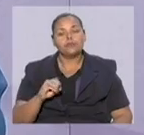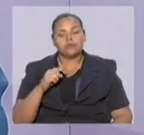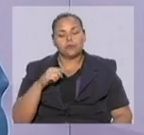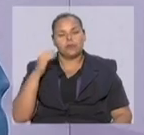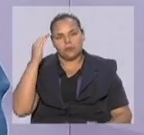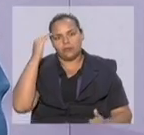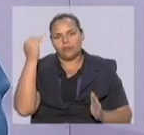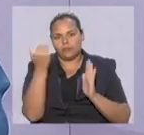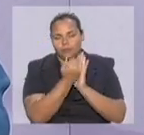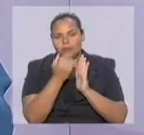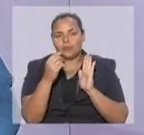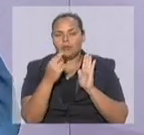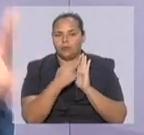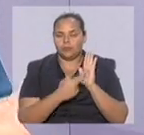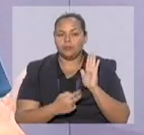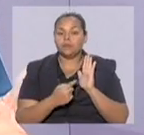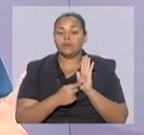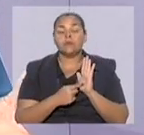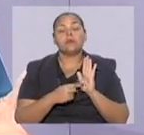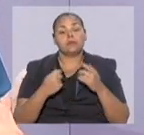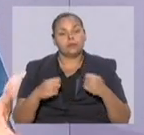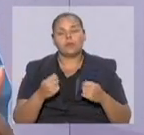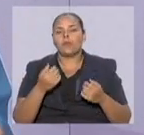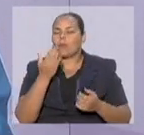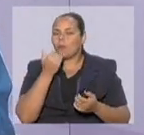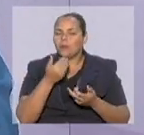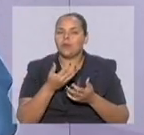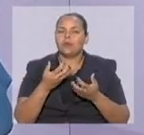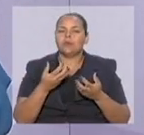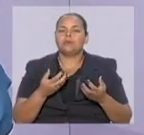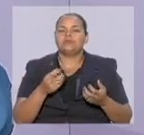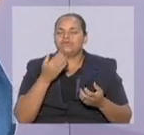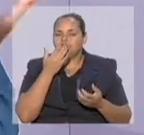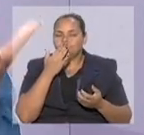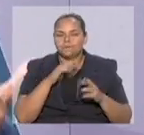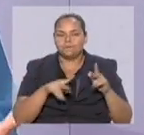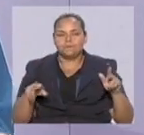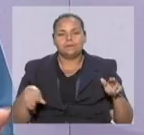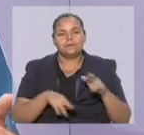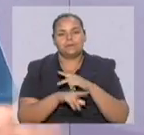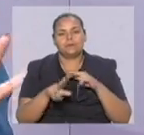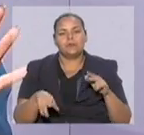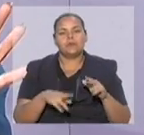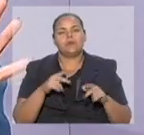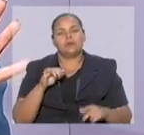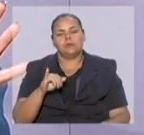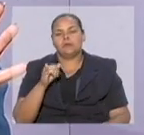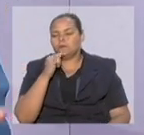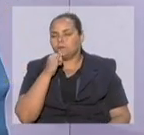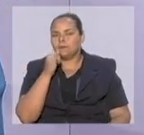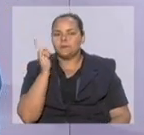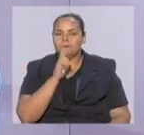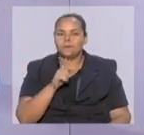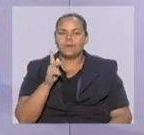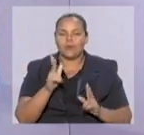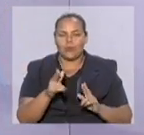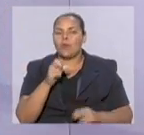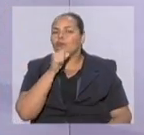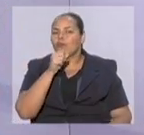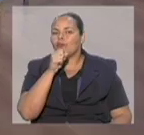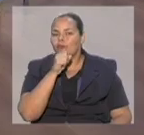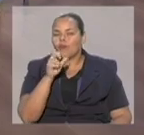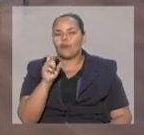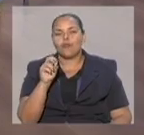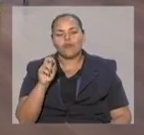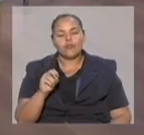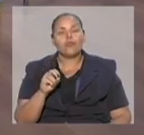pode, respeitando as normas. Então, é sempre melhor comer colorido, comer a comida que eu digo. Se a gente conseguir comer igual comiam os nossos